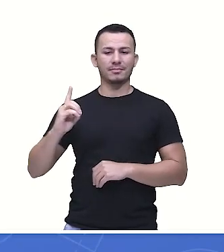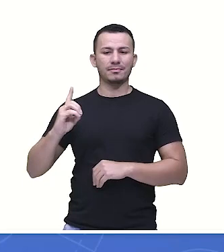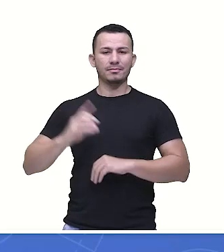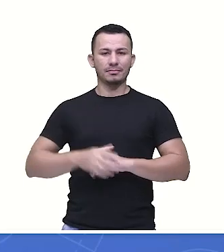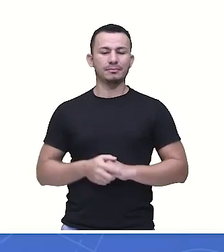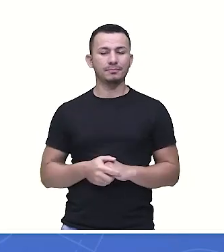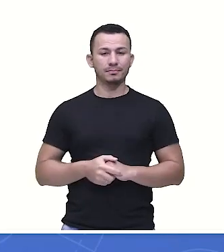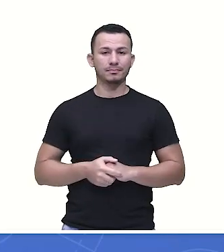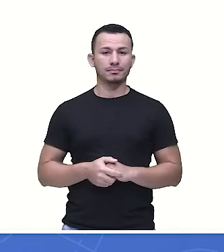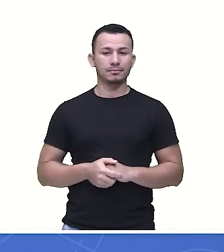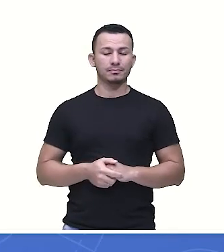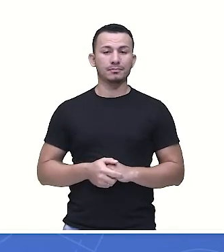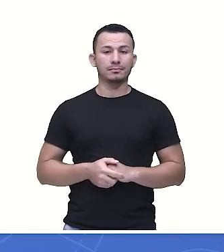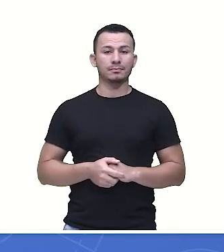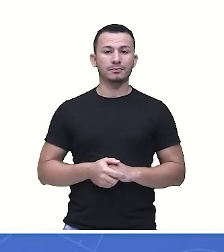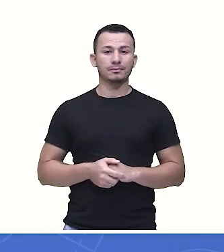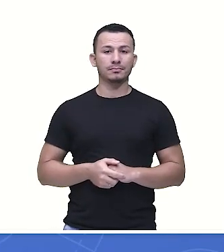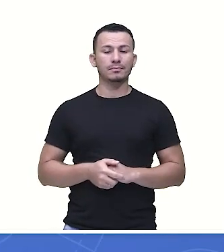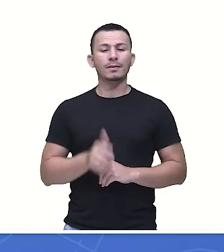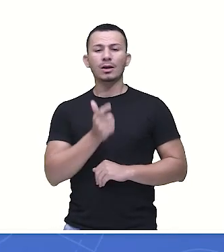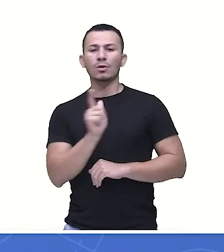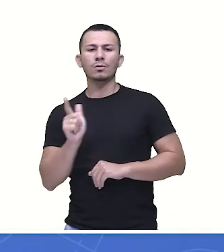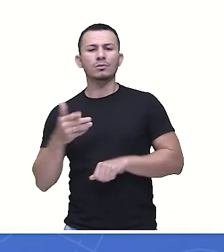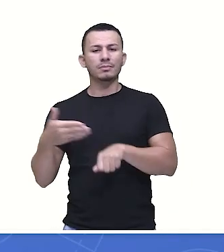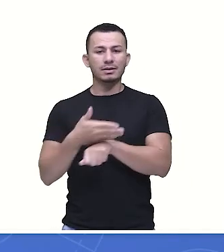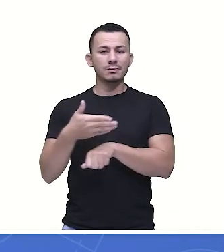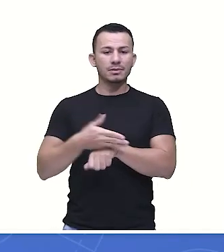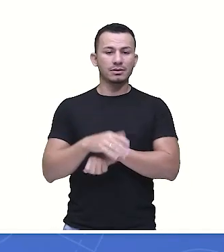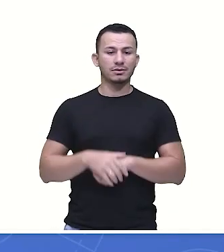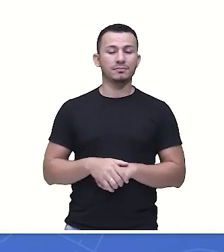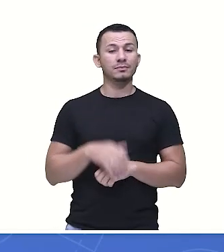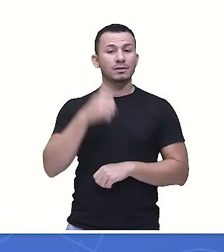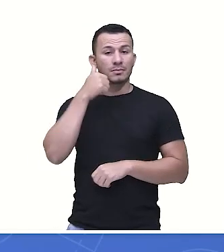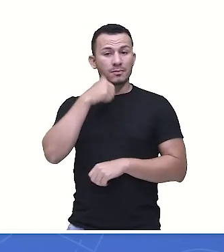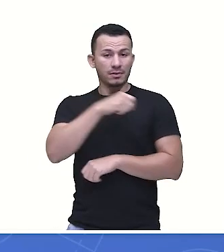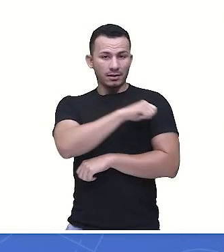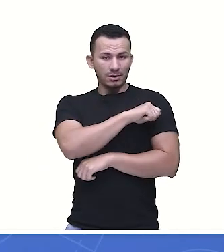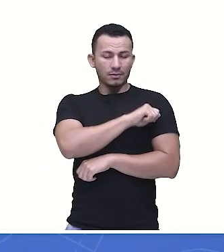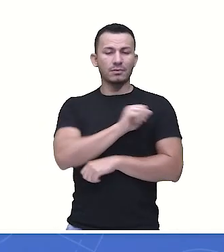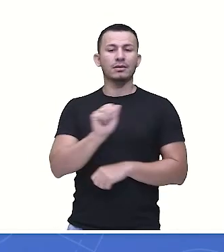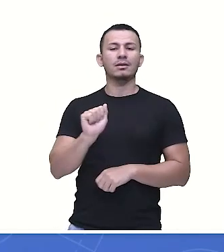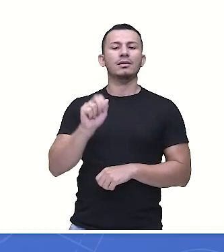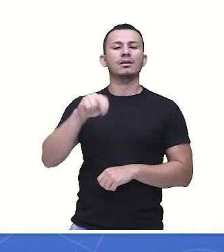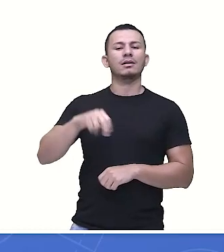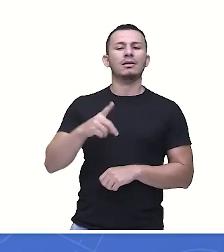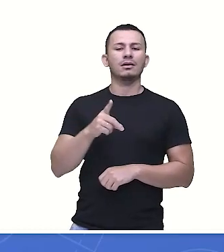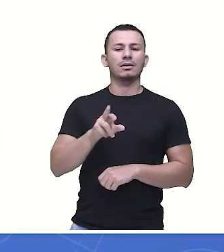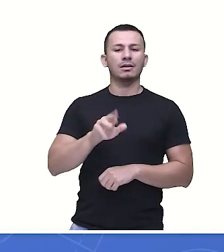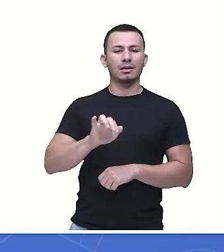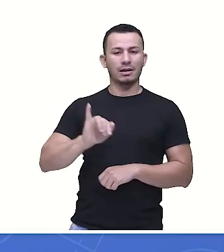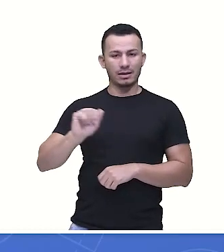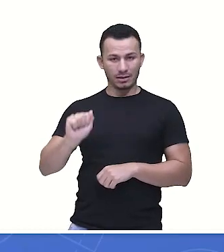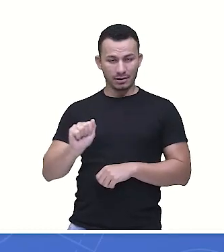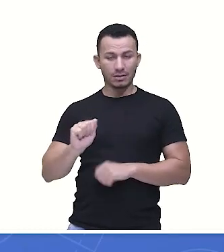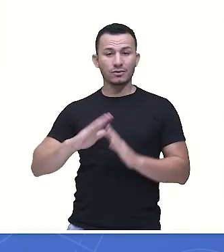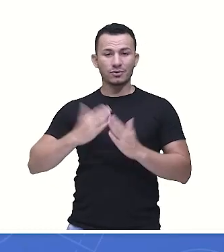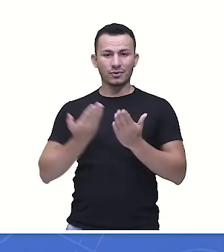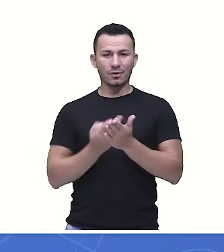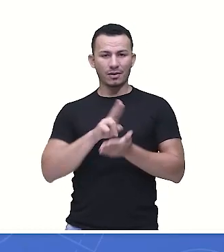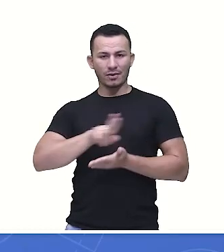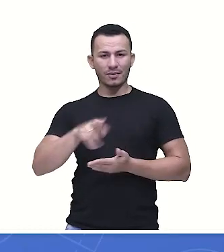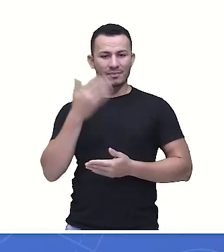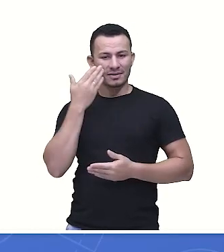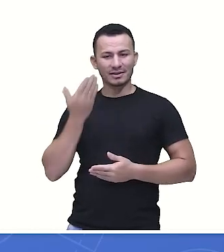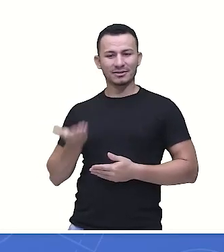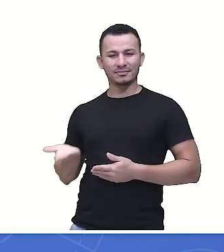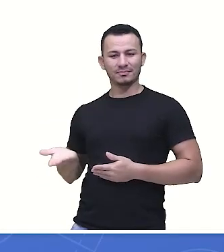Muito bem. Vamos para a próxima? A Andréia, da Escola Estadual Cid Cabral, disse que a questão 1